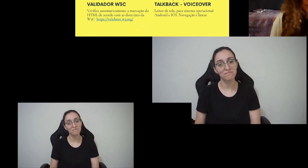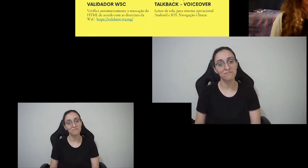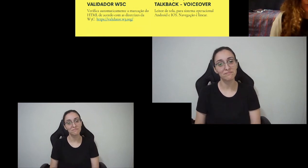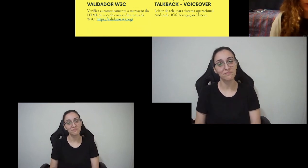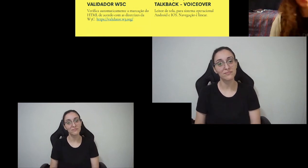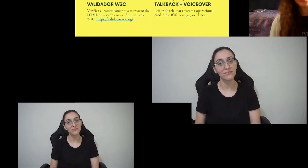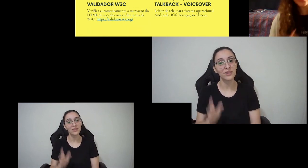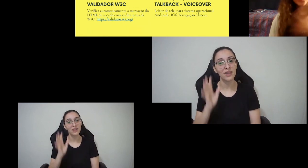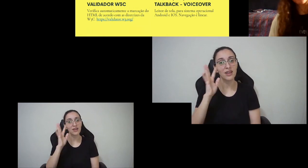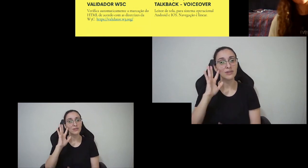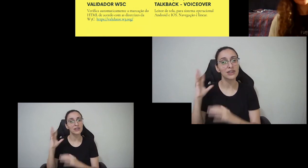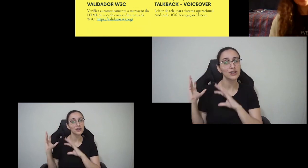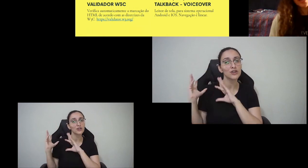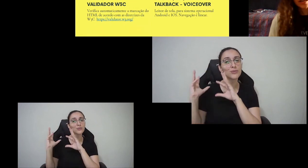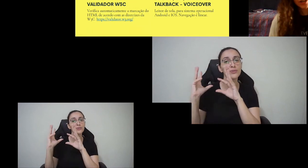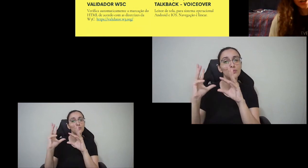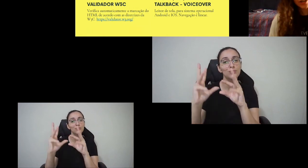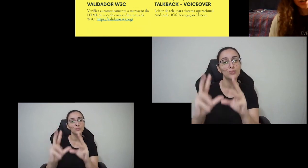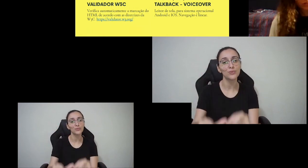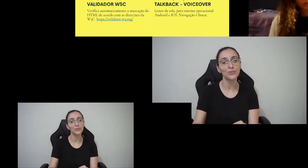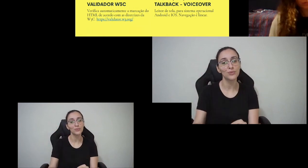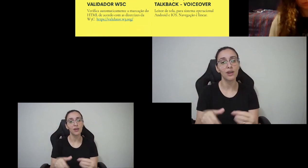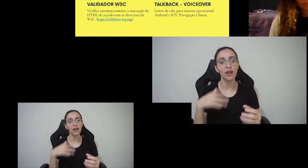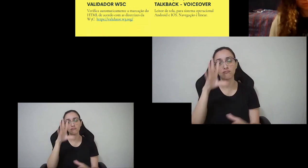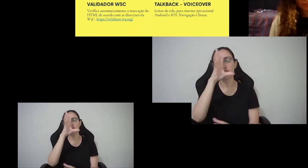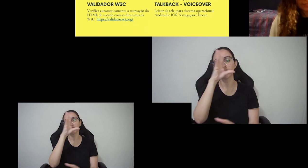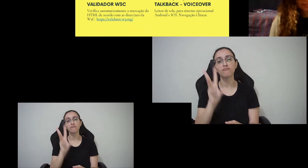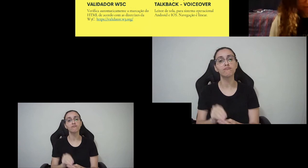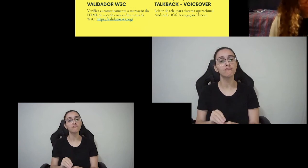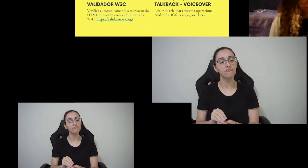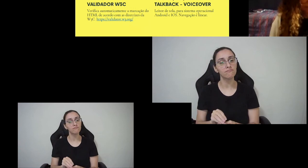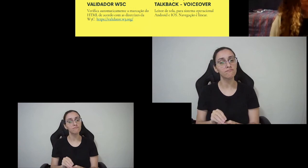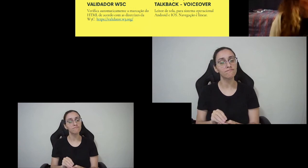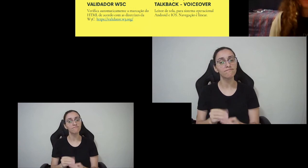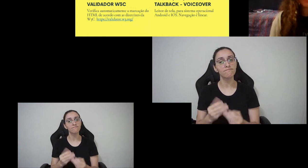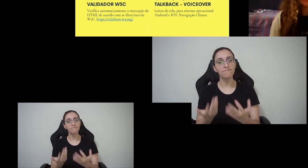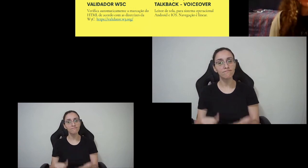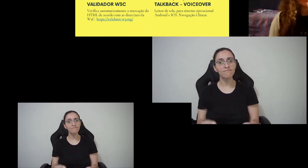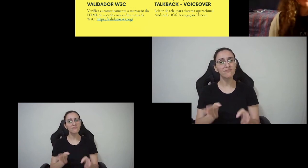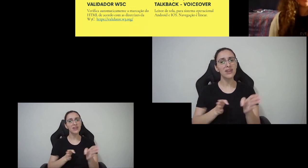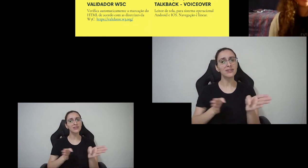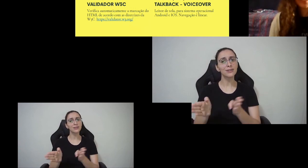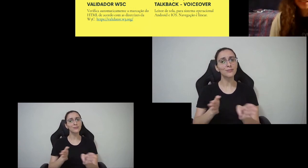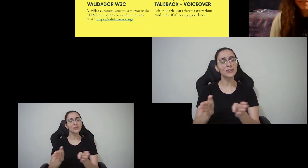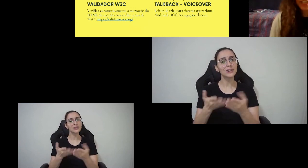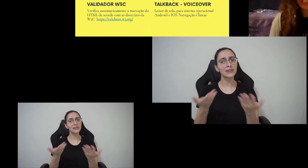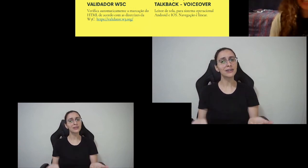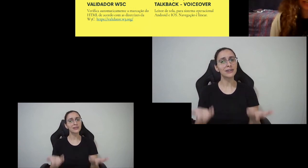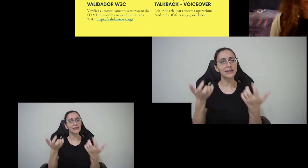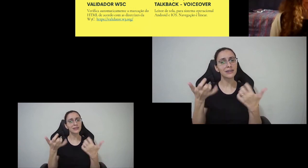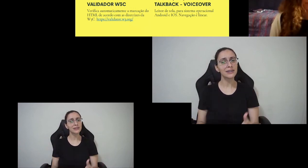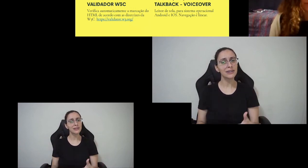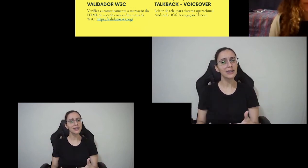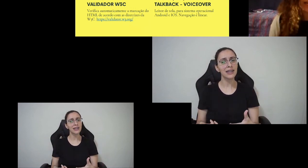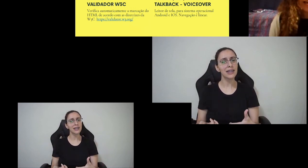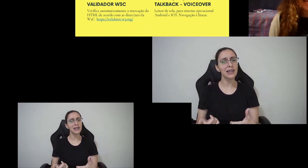E aí, pensando em tudo isso, eu cheguei à conclusão. Tá, mas a acessibilidade, no fim das contas, é dever de